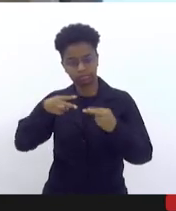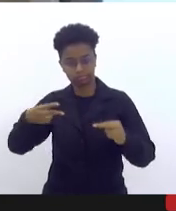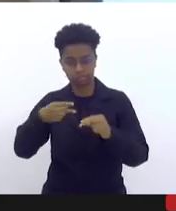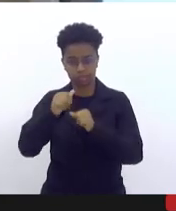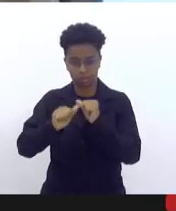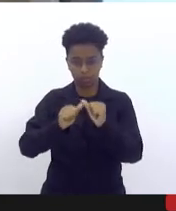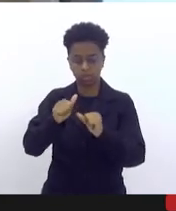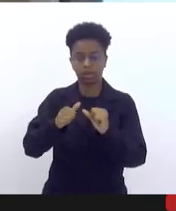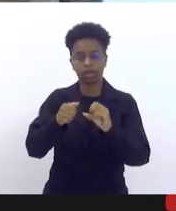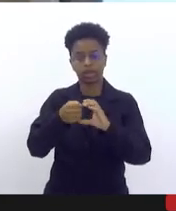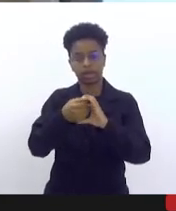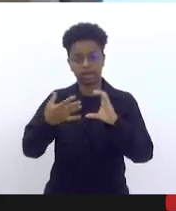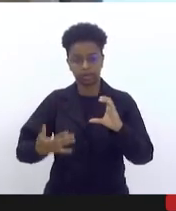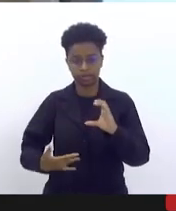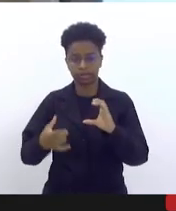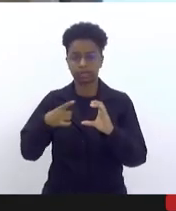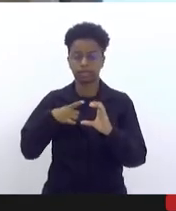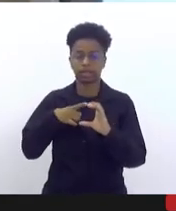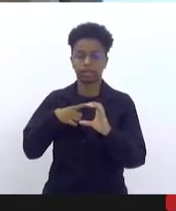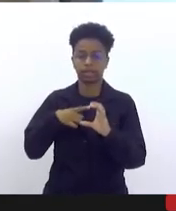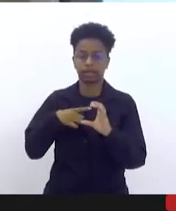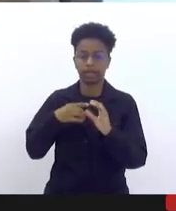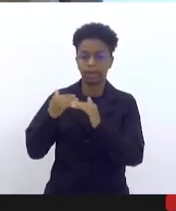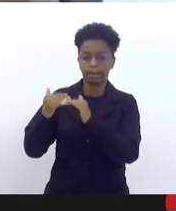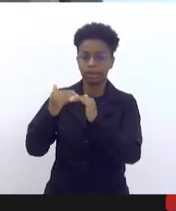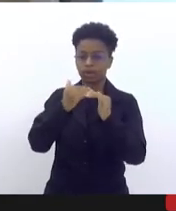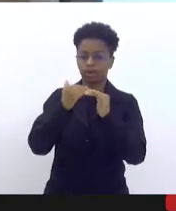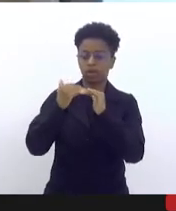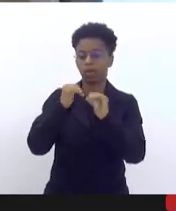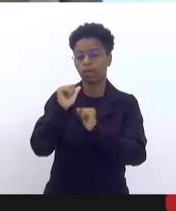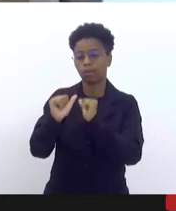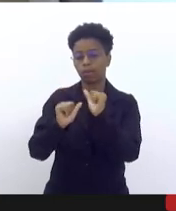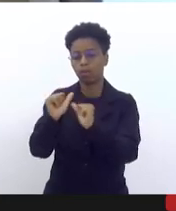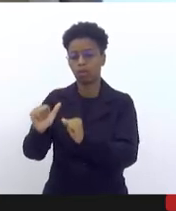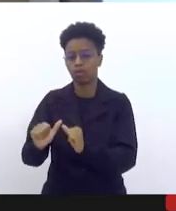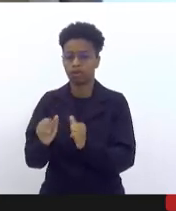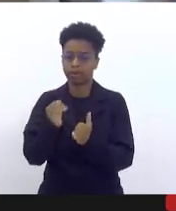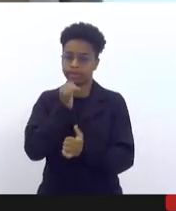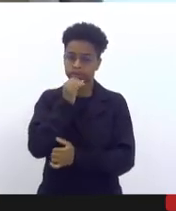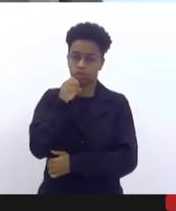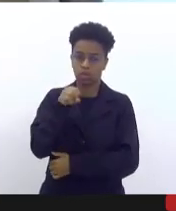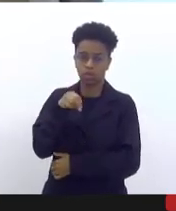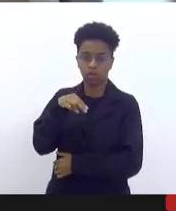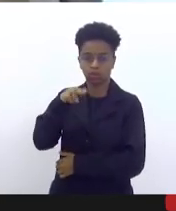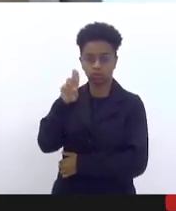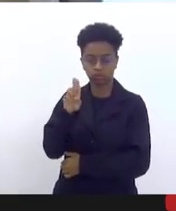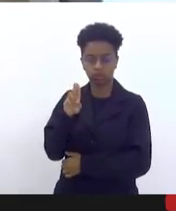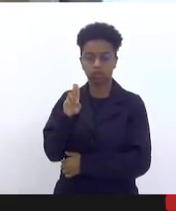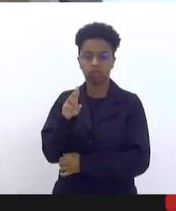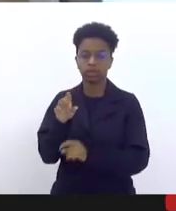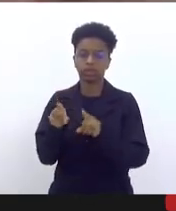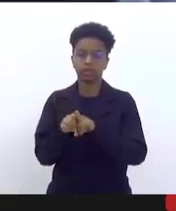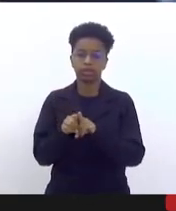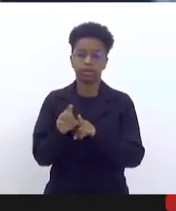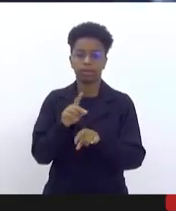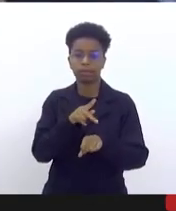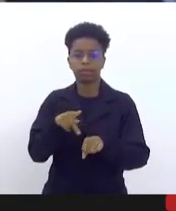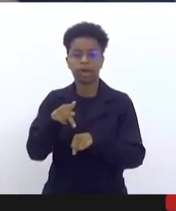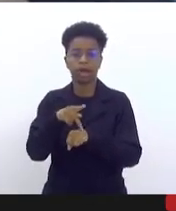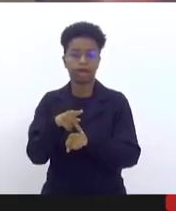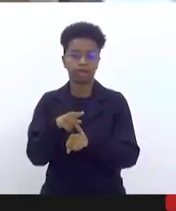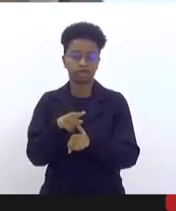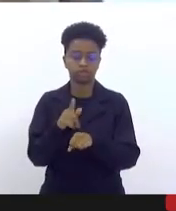prévia nos controles de saúde pública internacionais como ONU ou nos países